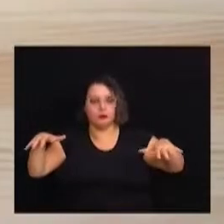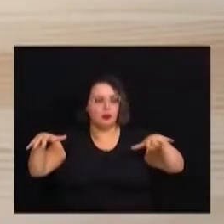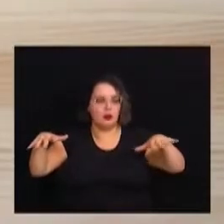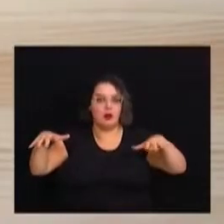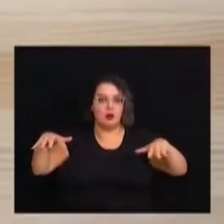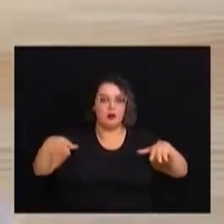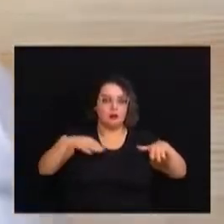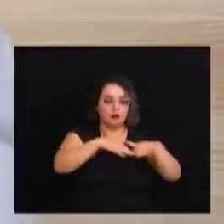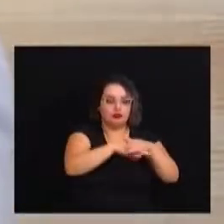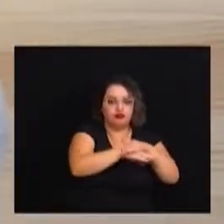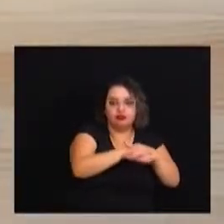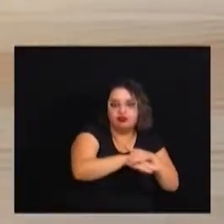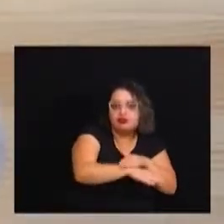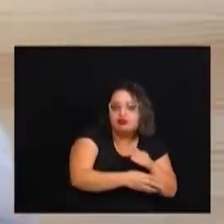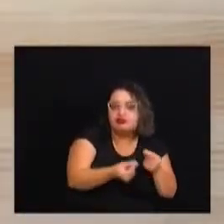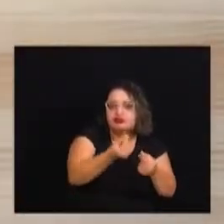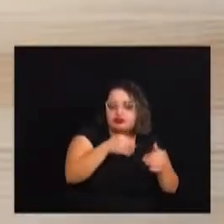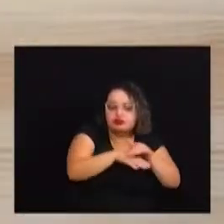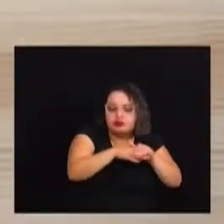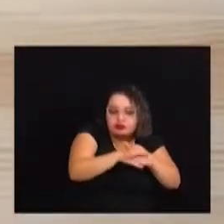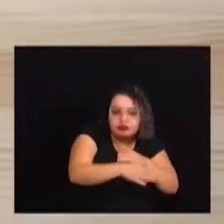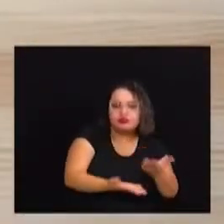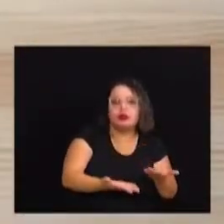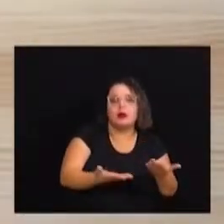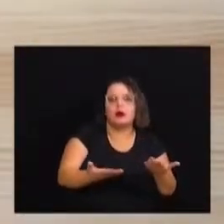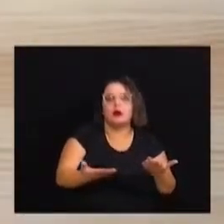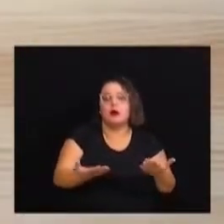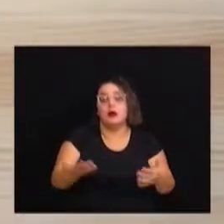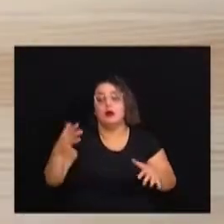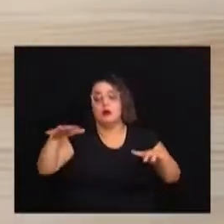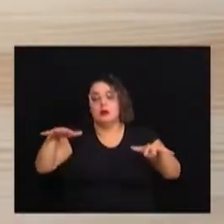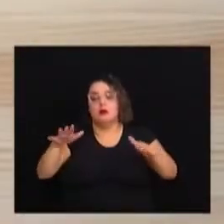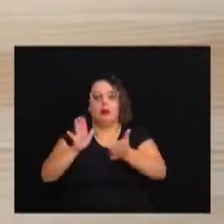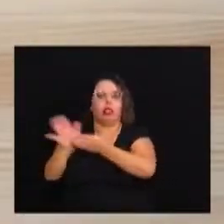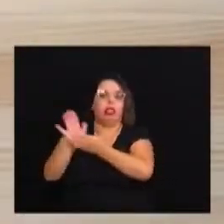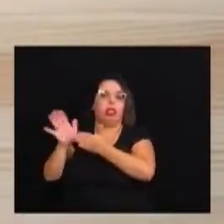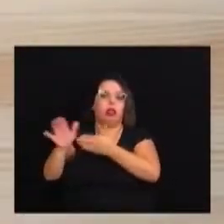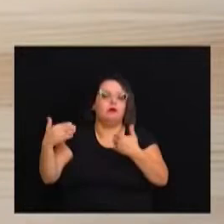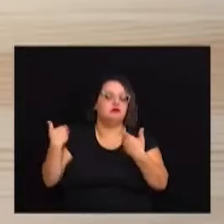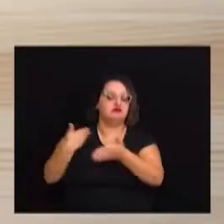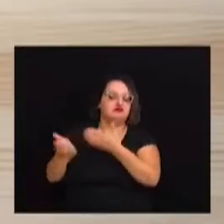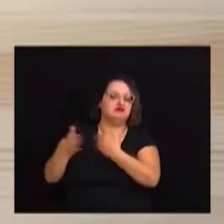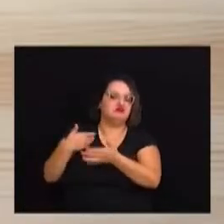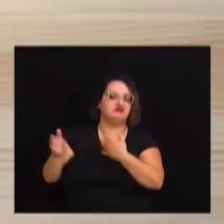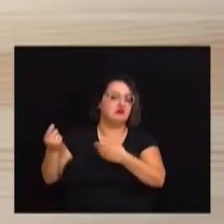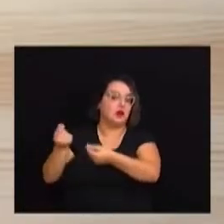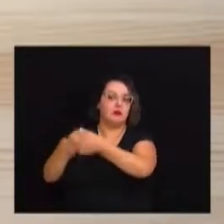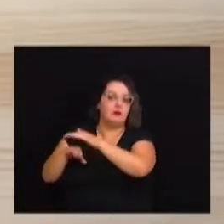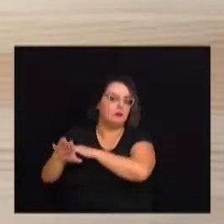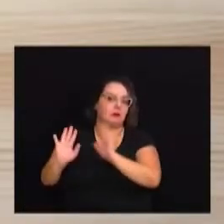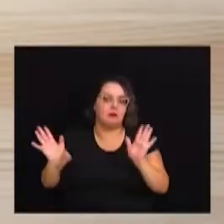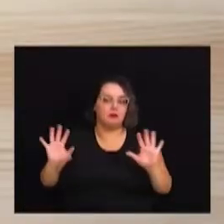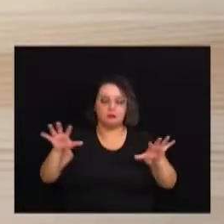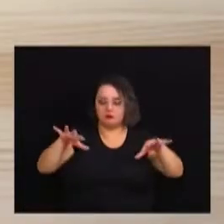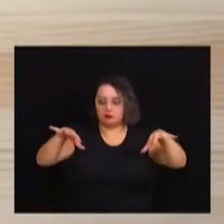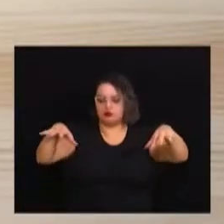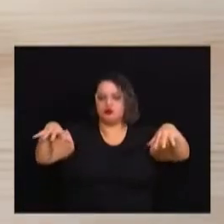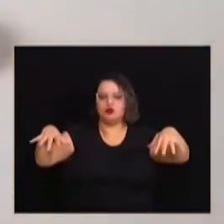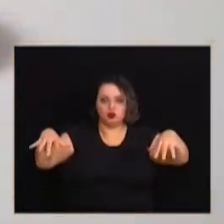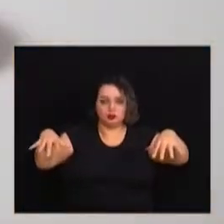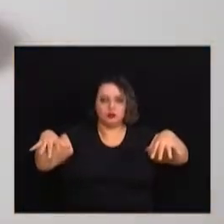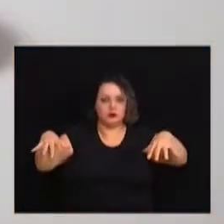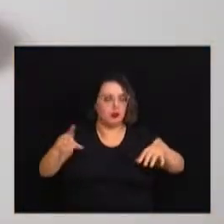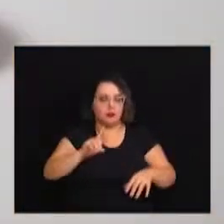o poupador que poupa tudo e o gastador que precisa ter esse status, ele não se importa em poupar, em guardar, ele não tem